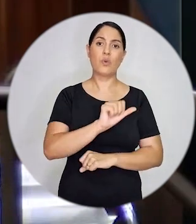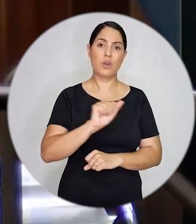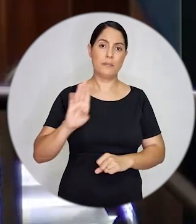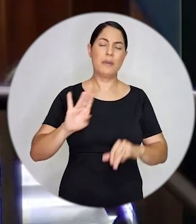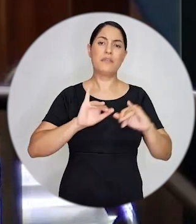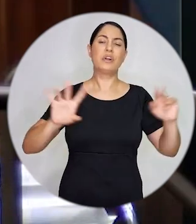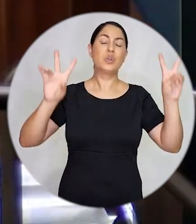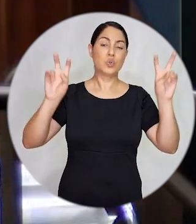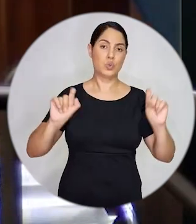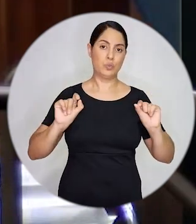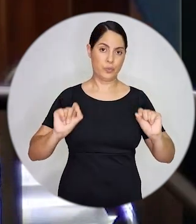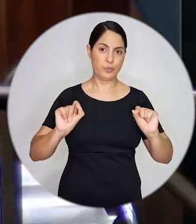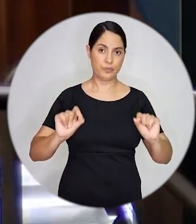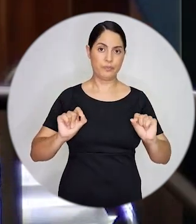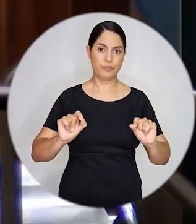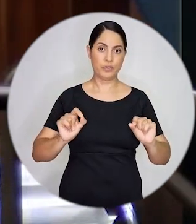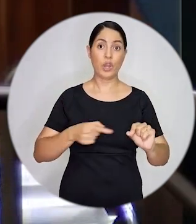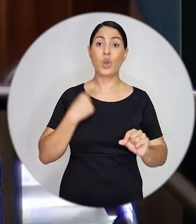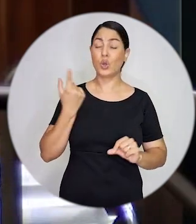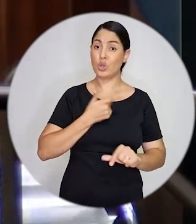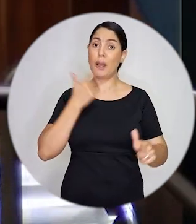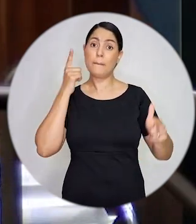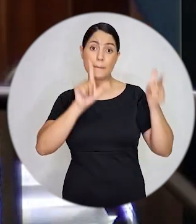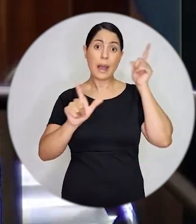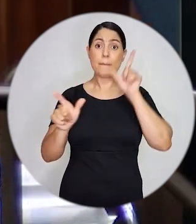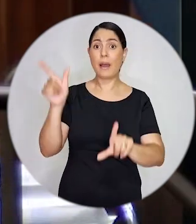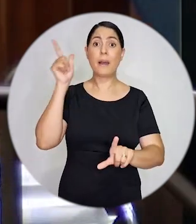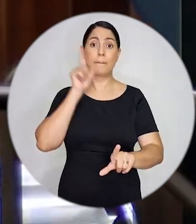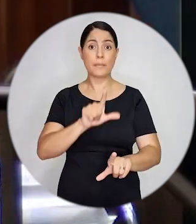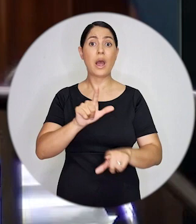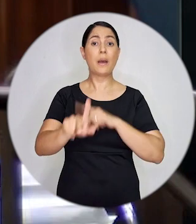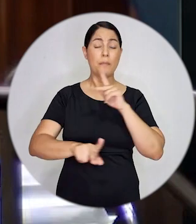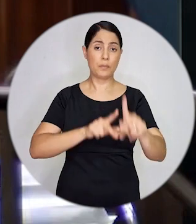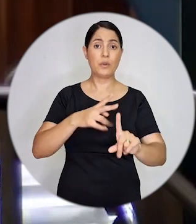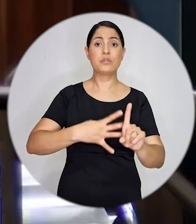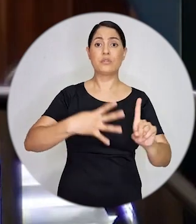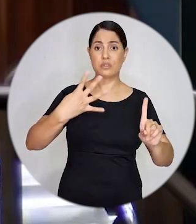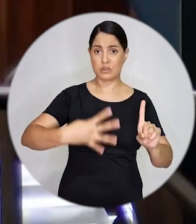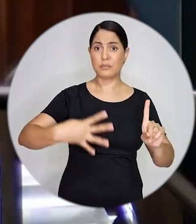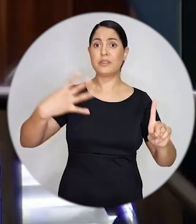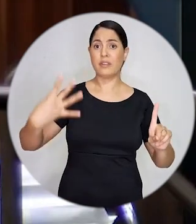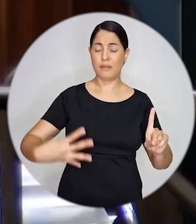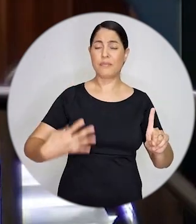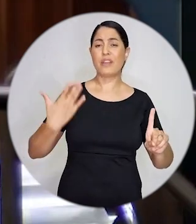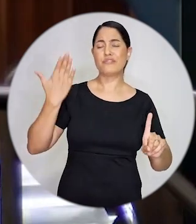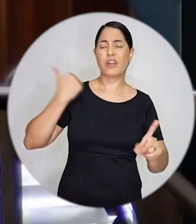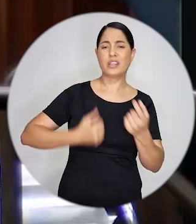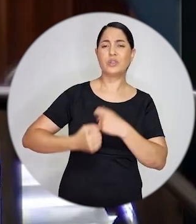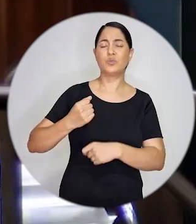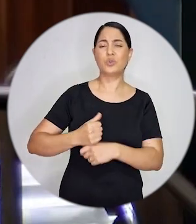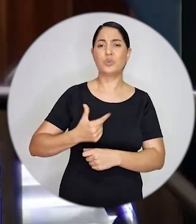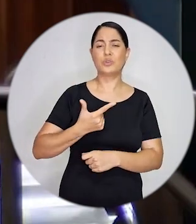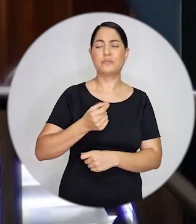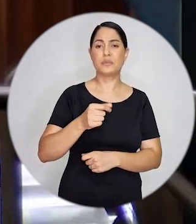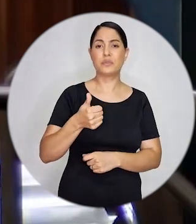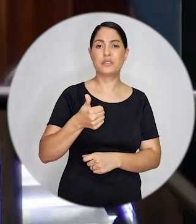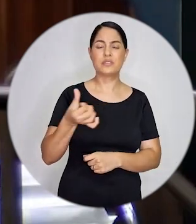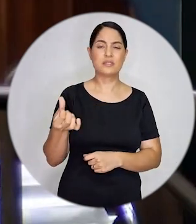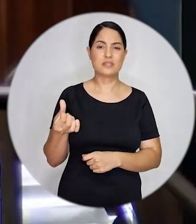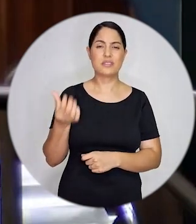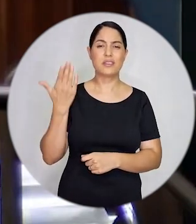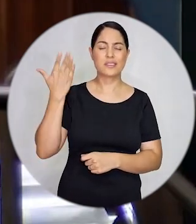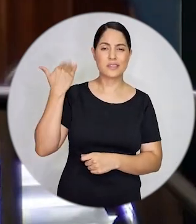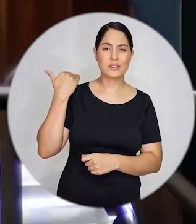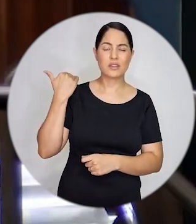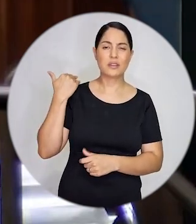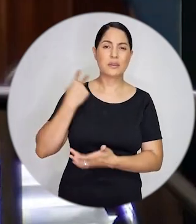sistema OAB, é importante destacar aqui também que nós tivemos conquistas muito grandes em relação à população LGBT. Desde